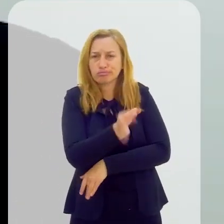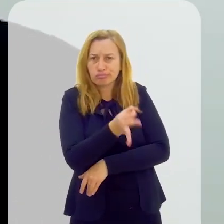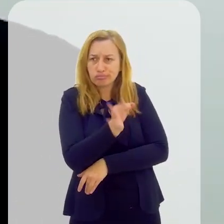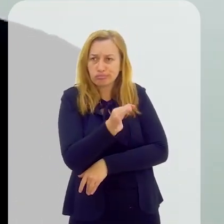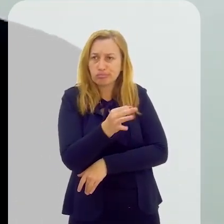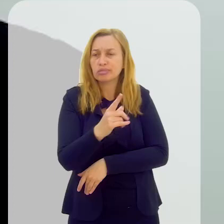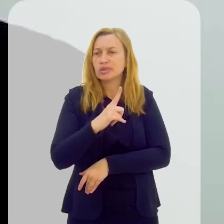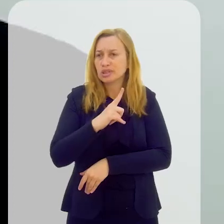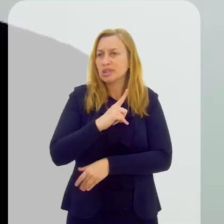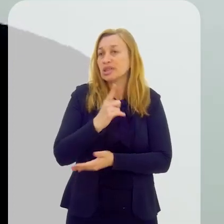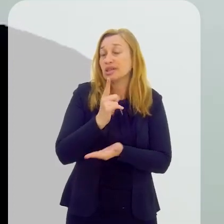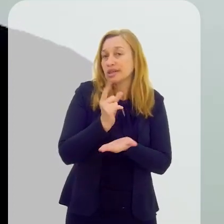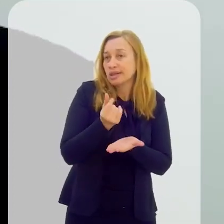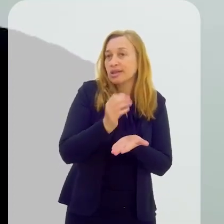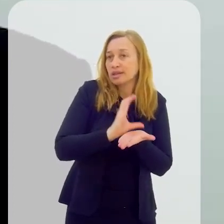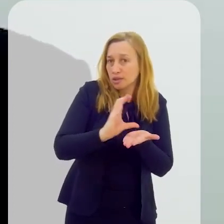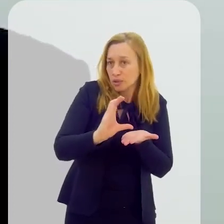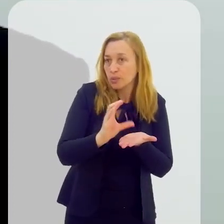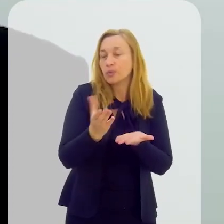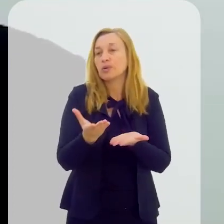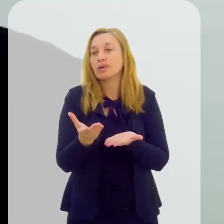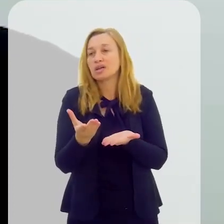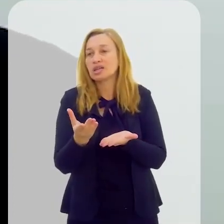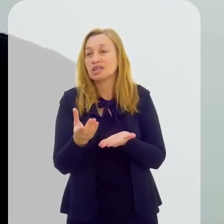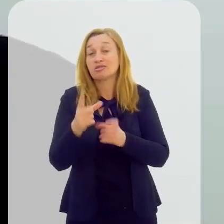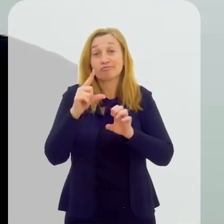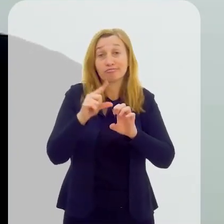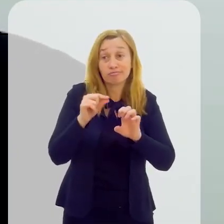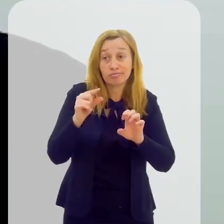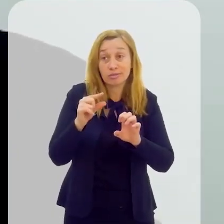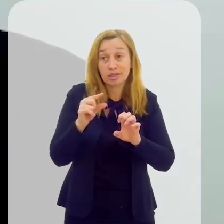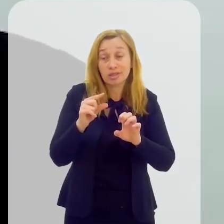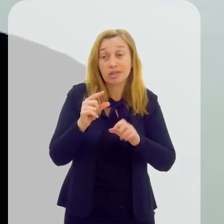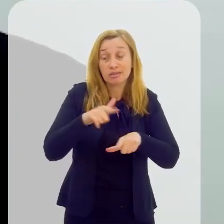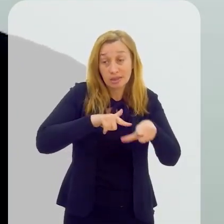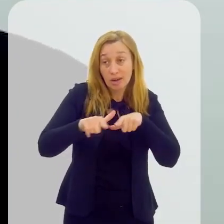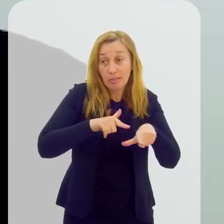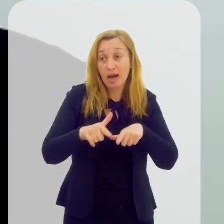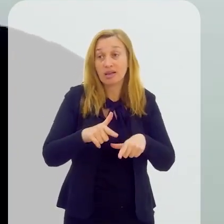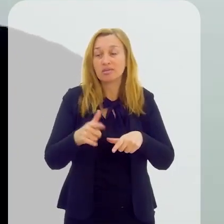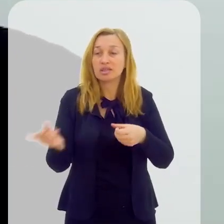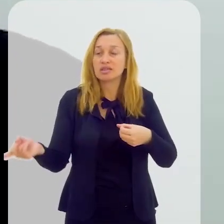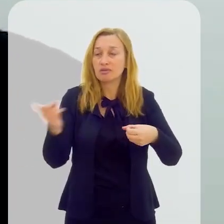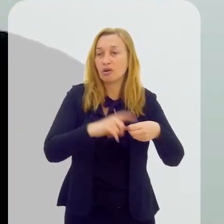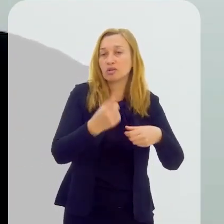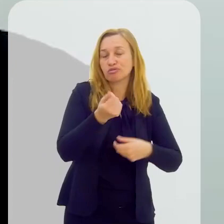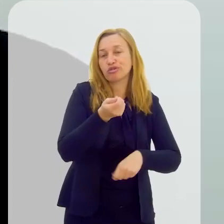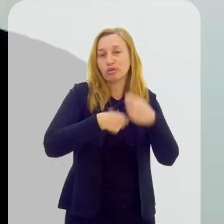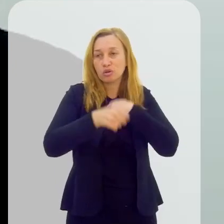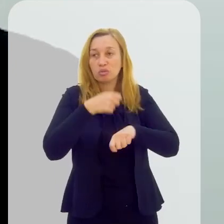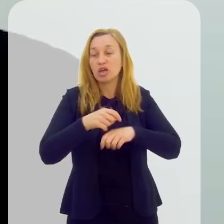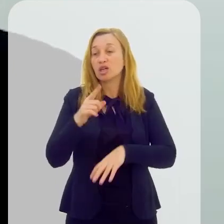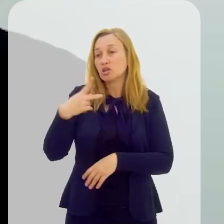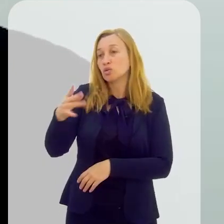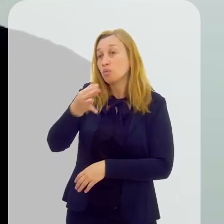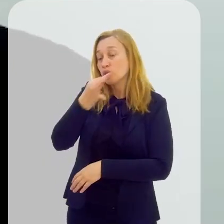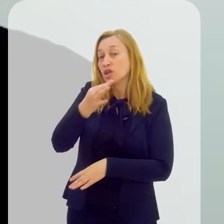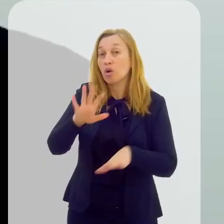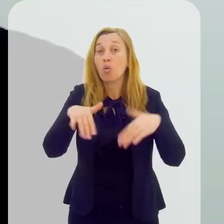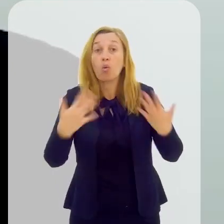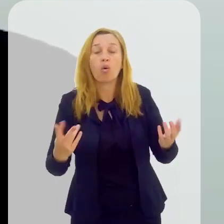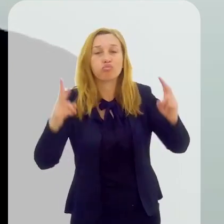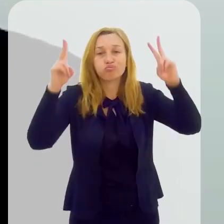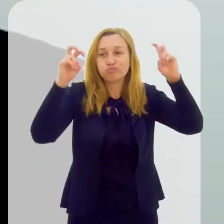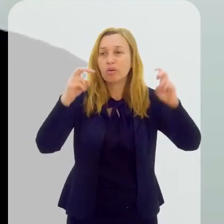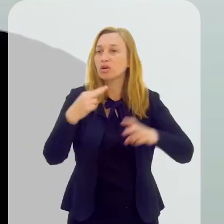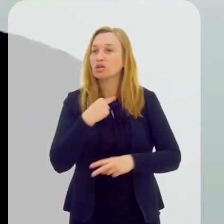se desenvolver e para, de fato, gerar recursos, gerar empregabilidade nesse momento de retomada da economia. Na